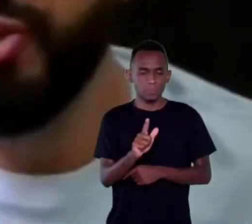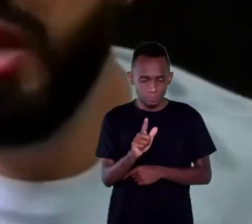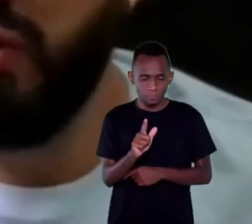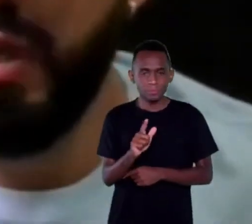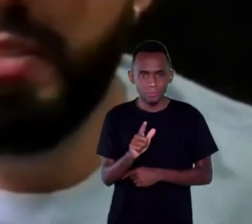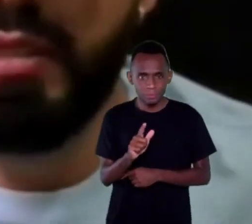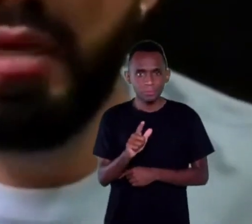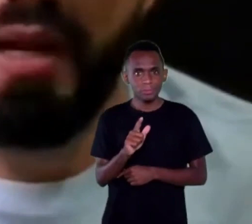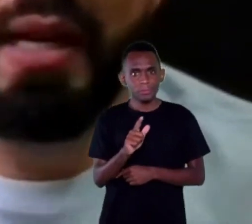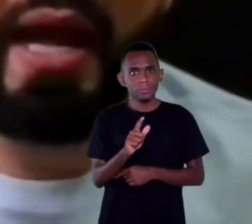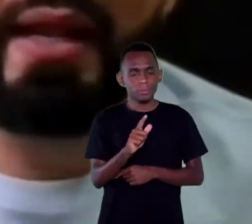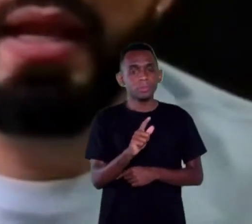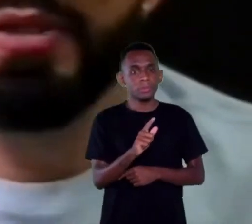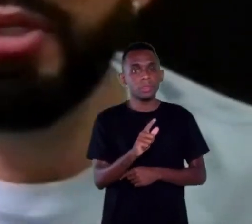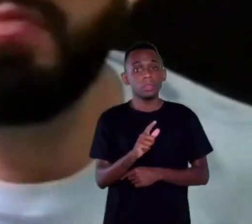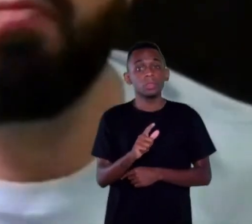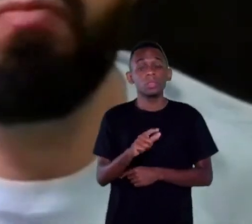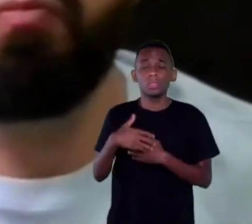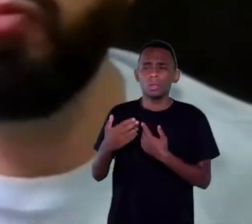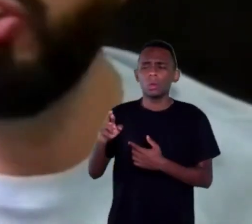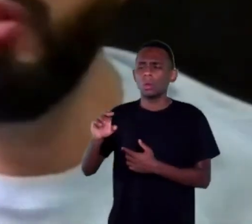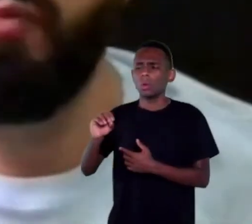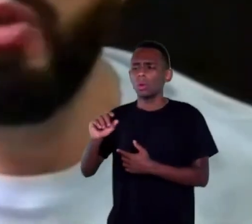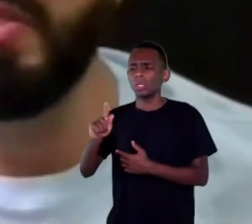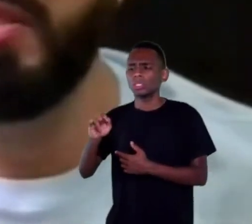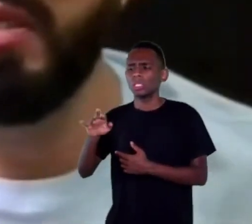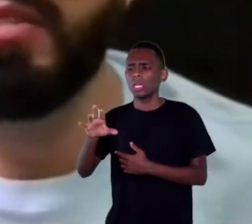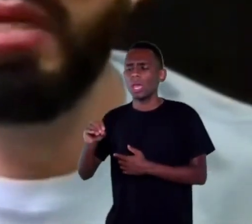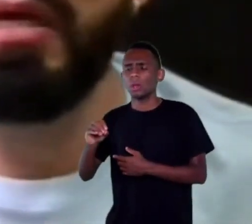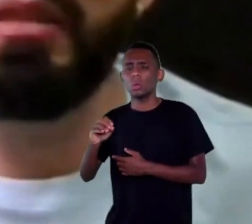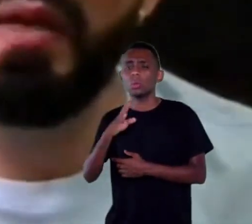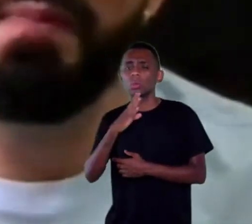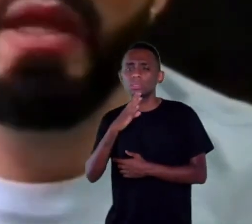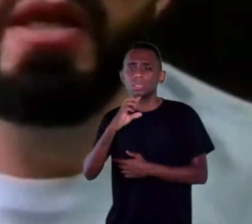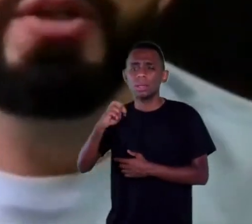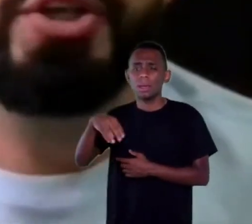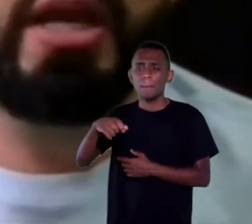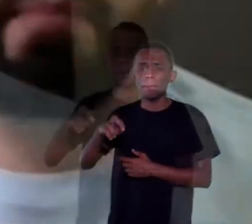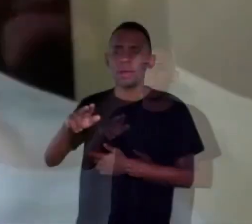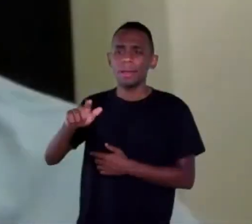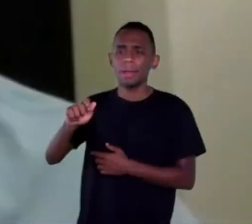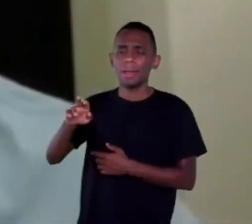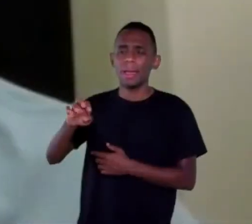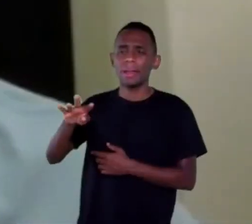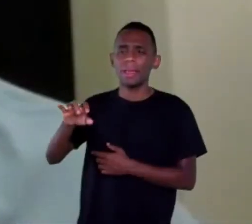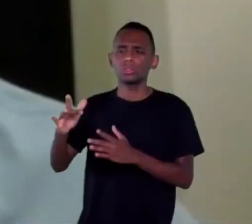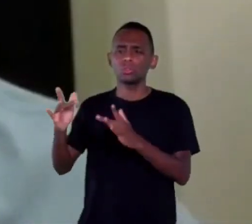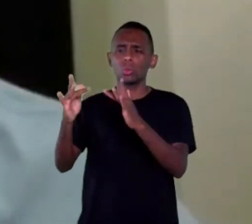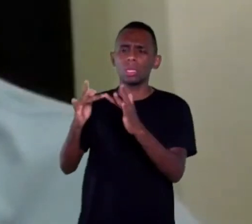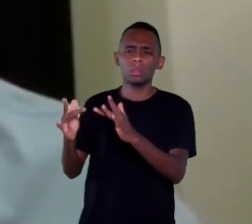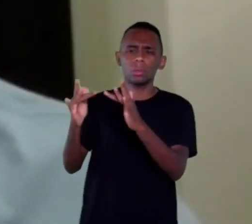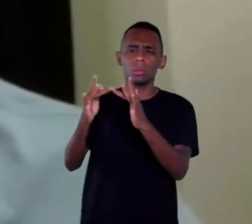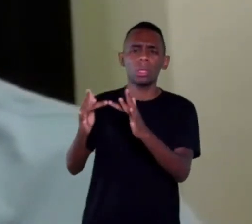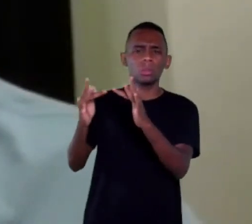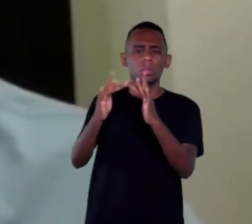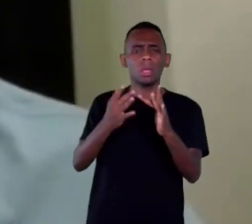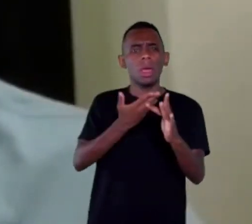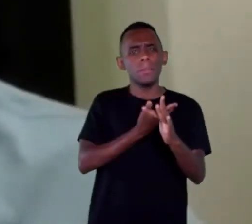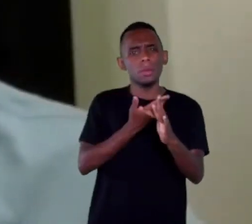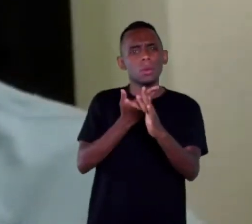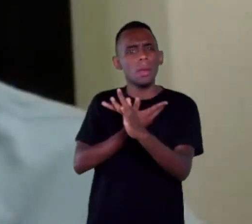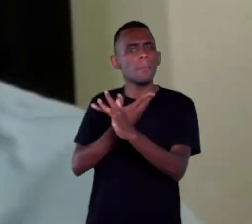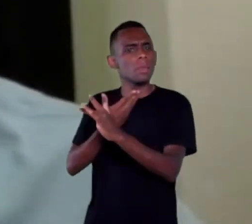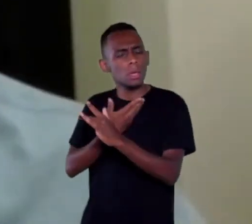O Rogério conhecia Margarete, conhecia Sandra, tinha amigos em comum com